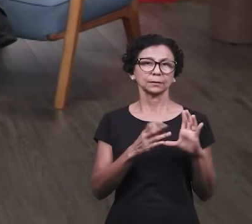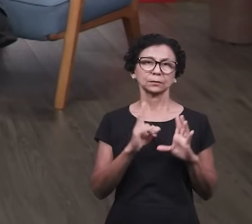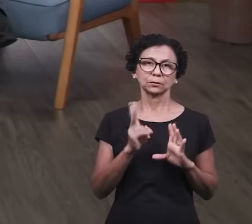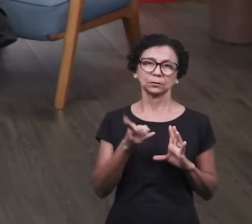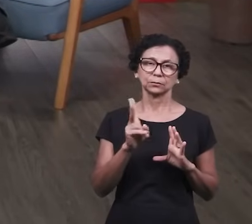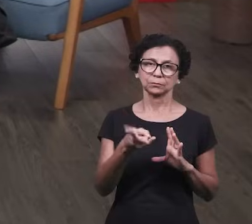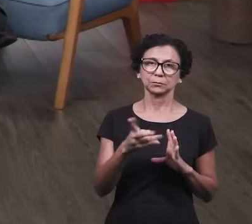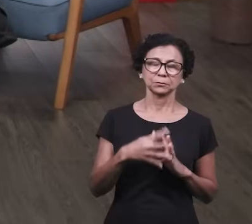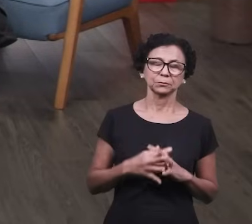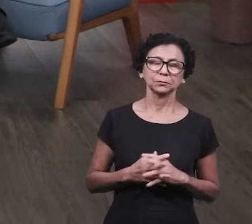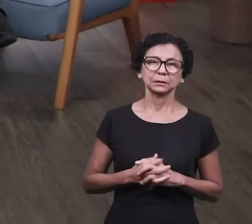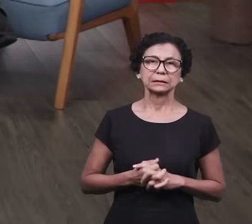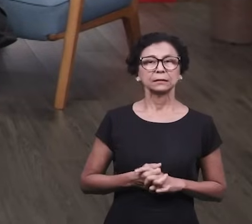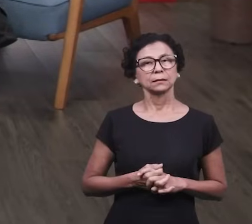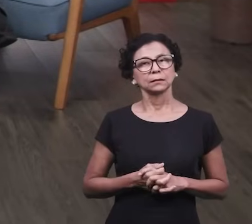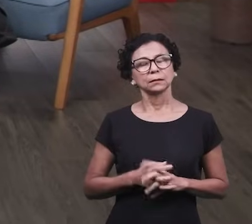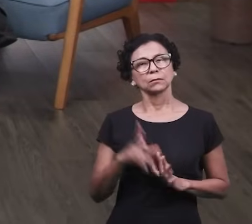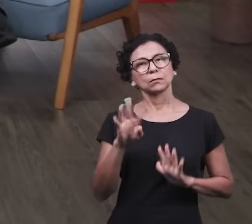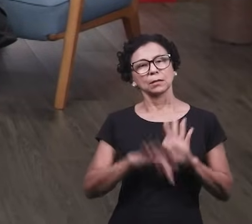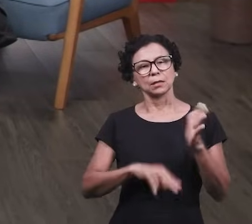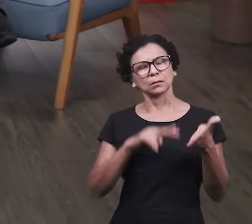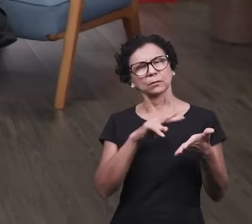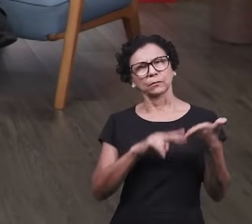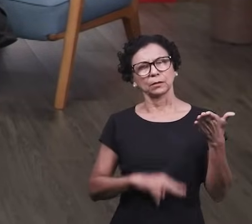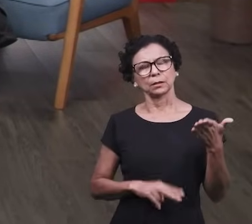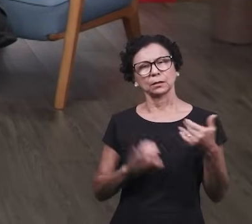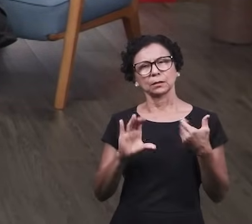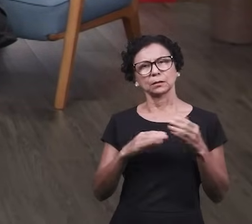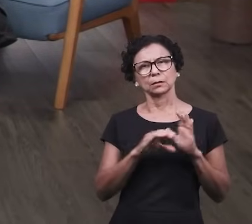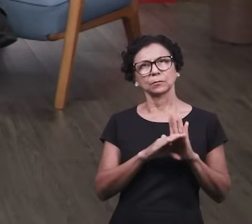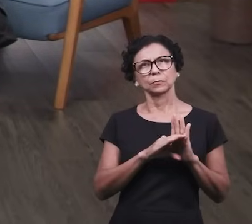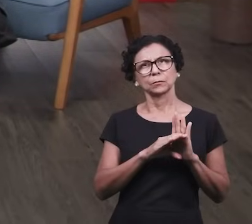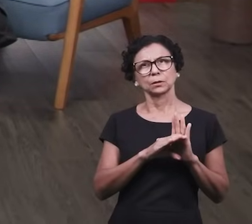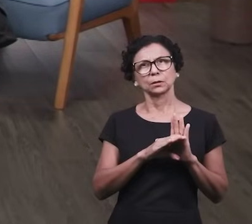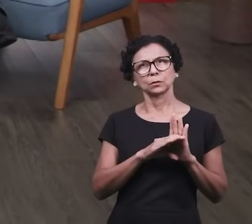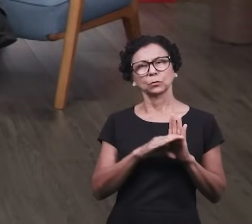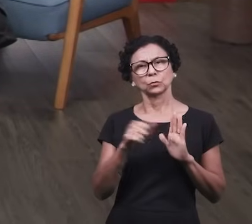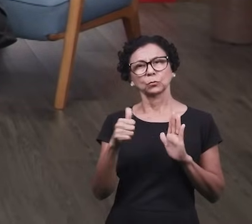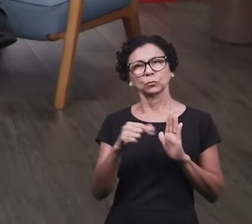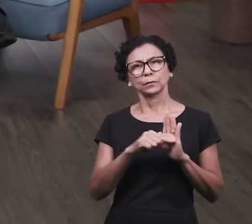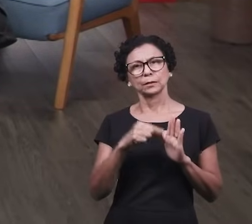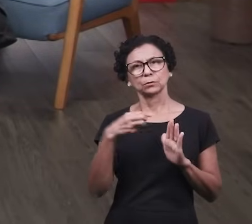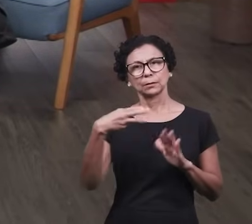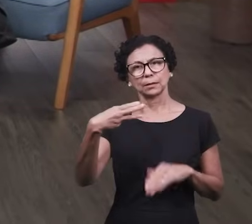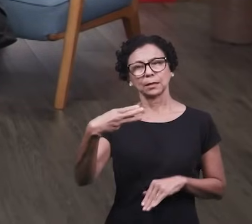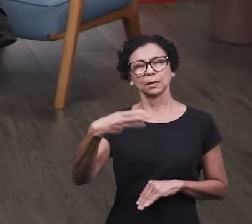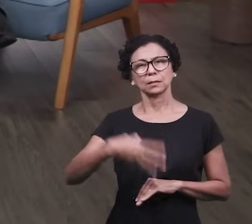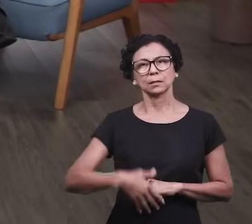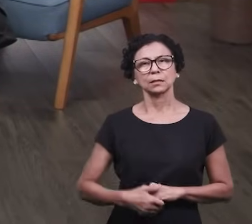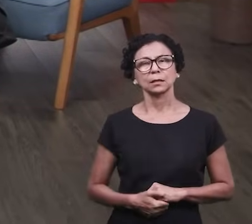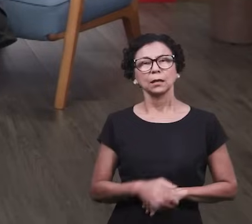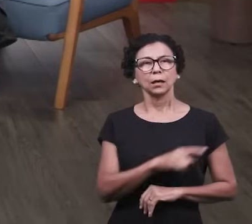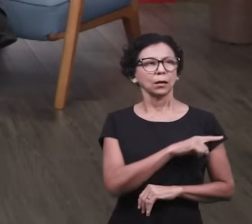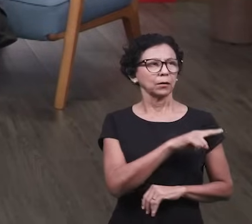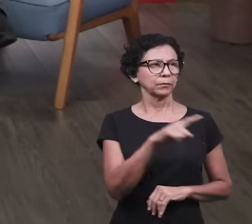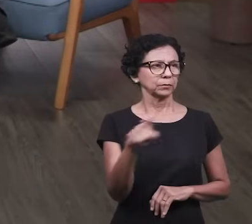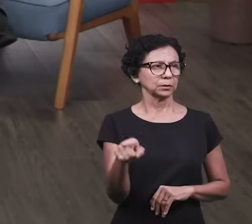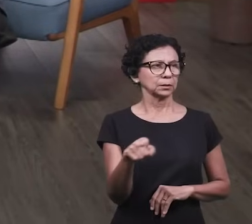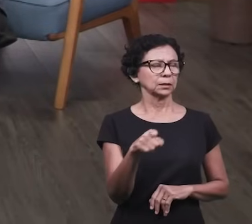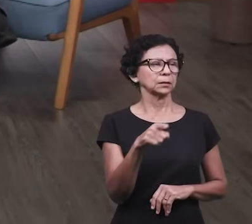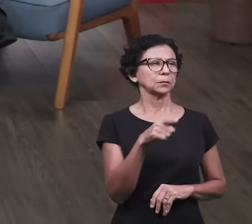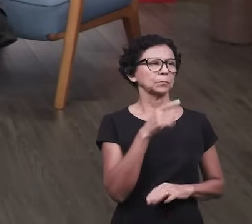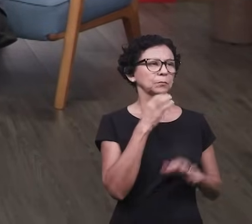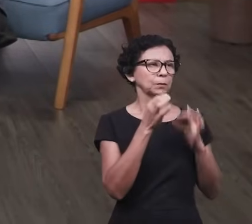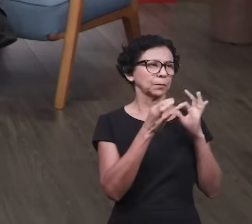estamos. Muito bem, eu vou ler um texto, Cantares, capítulo 1, verso 3, tá? Para que vocês possam fazer